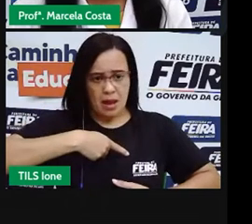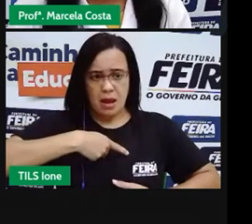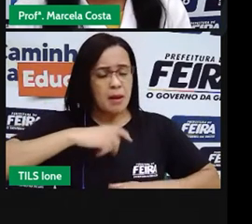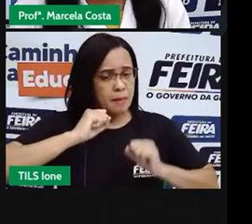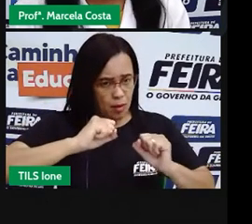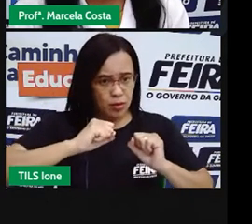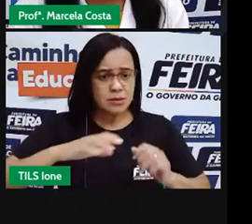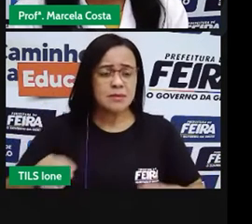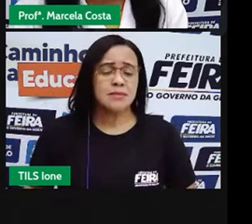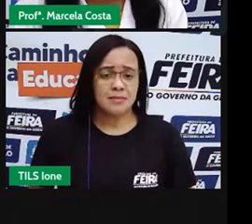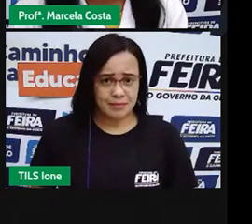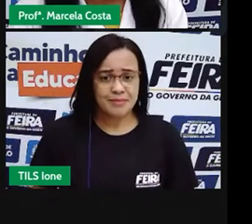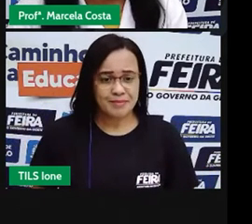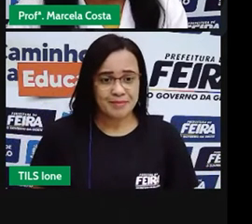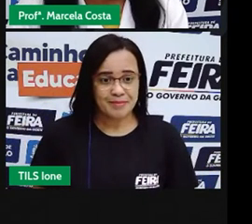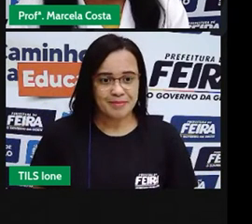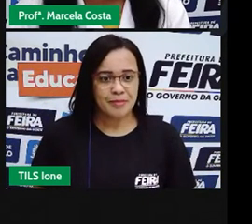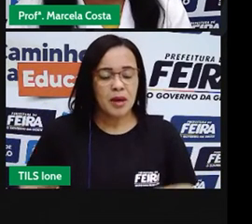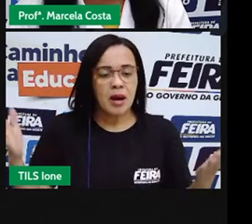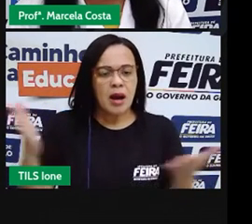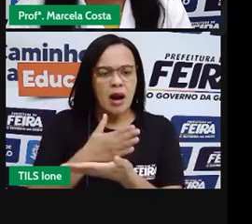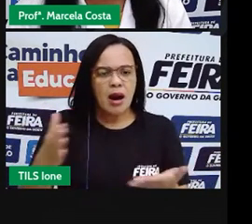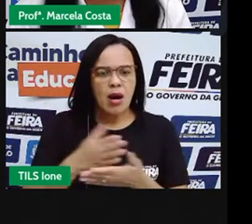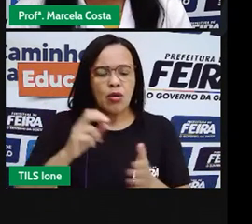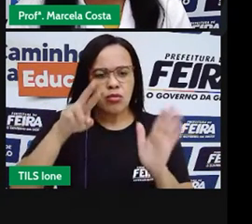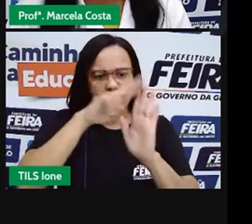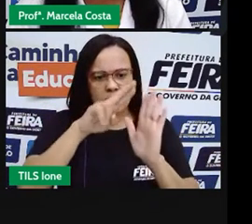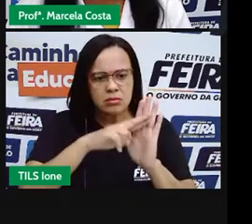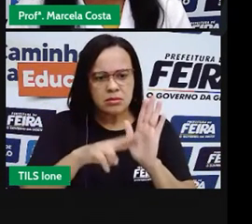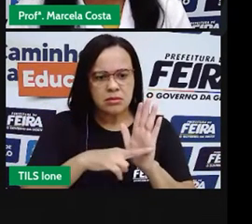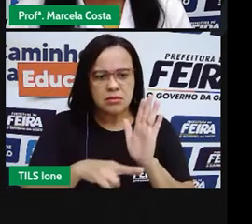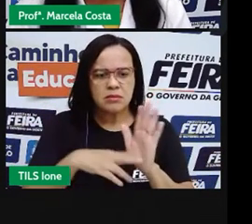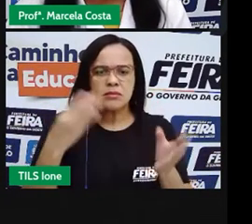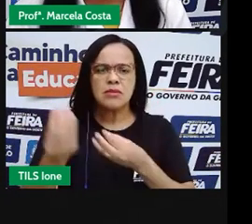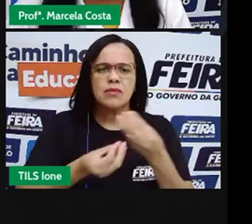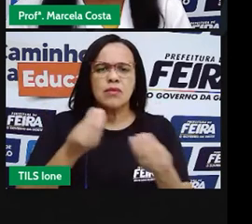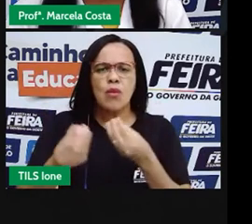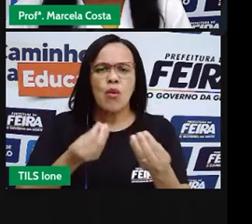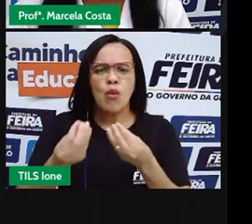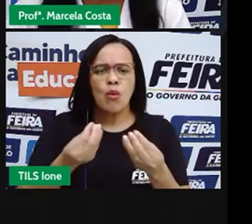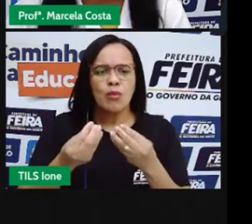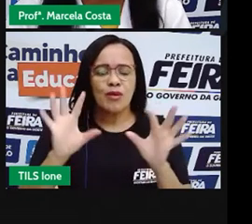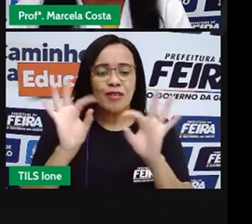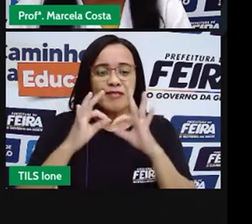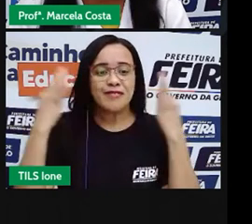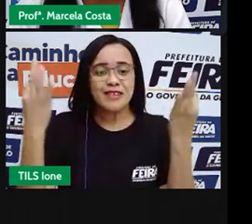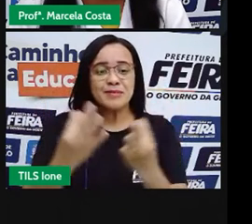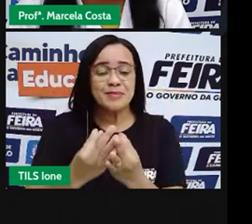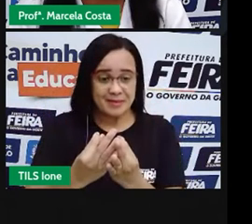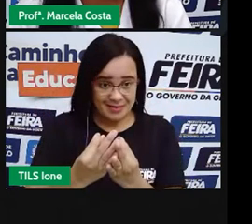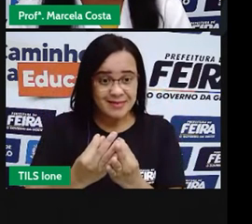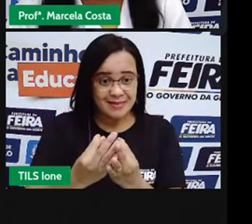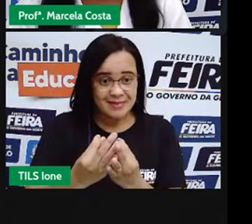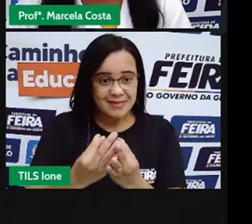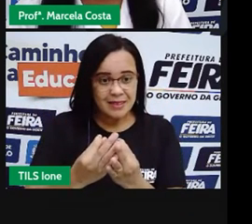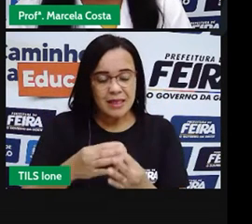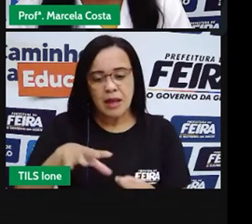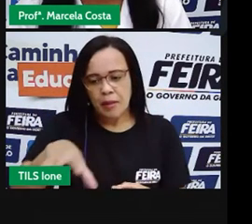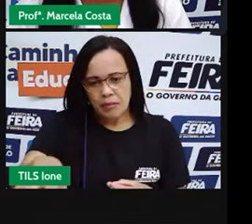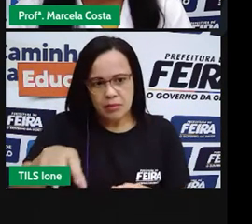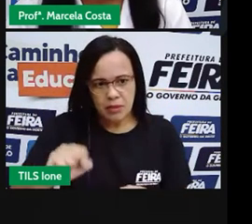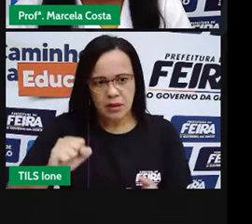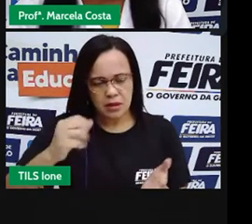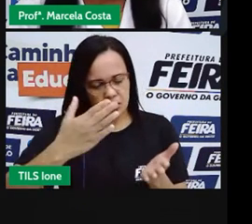e agora você vai ver eu vou pedir para você pegar a dele